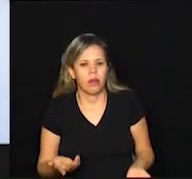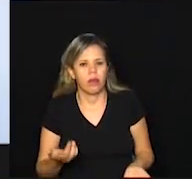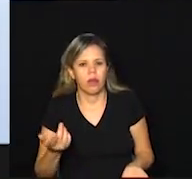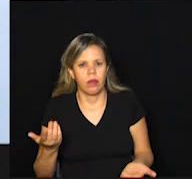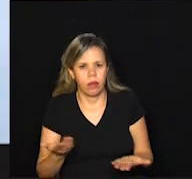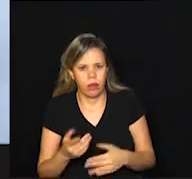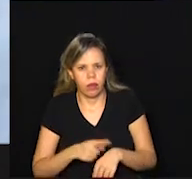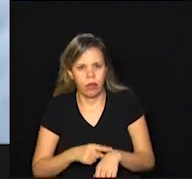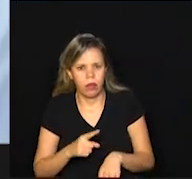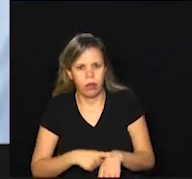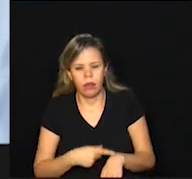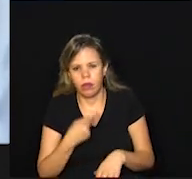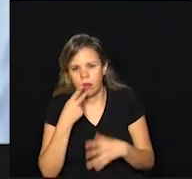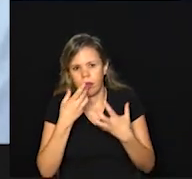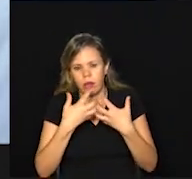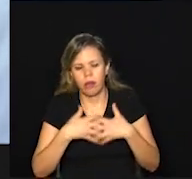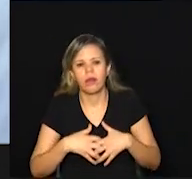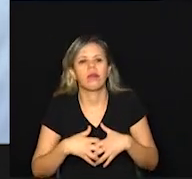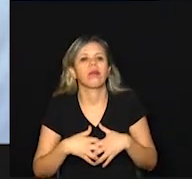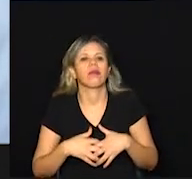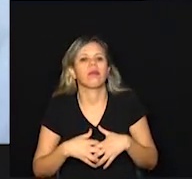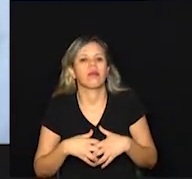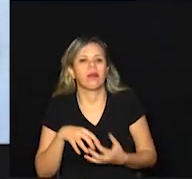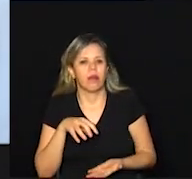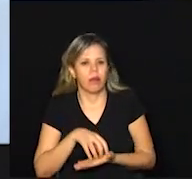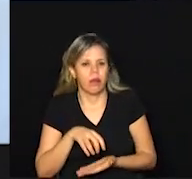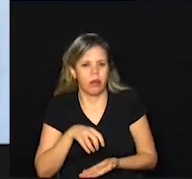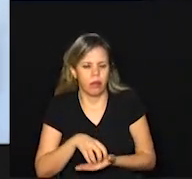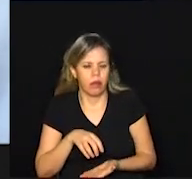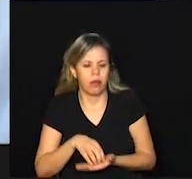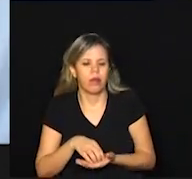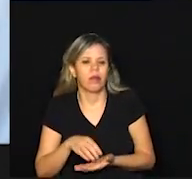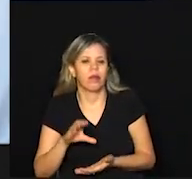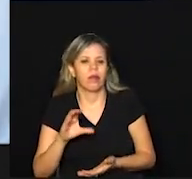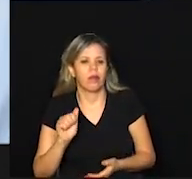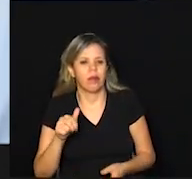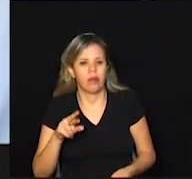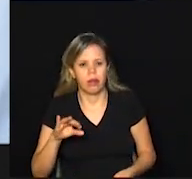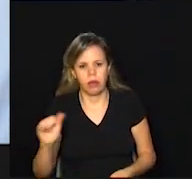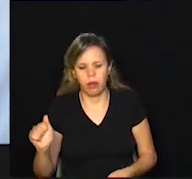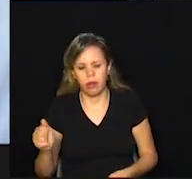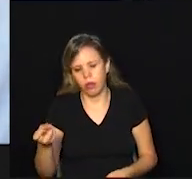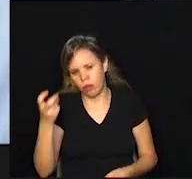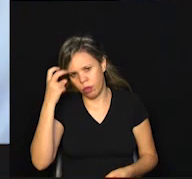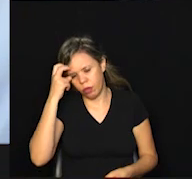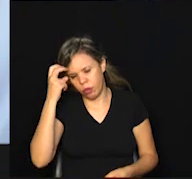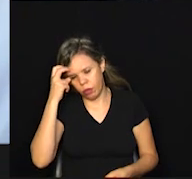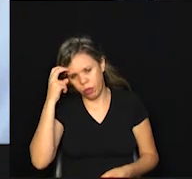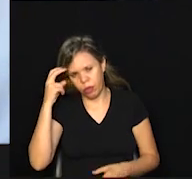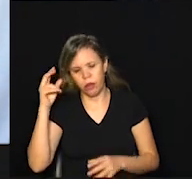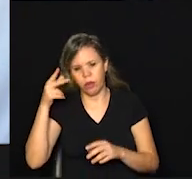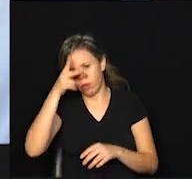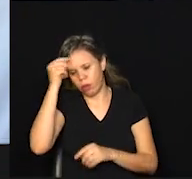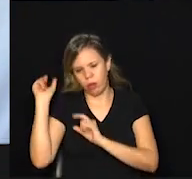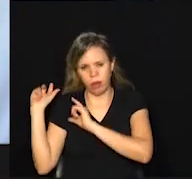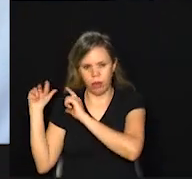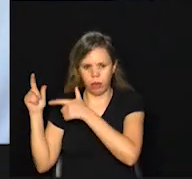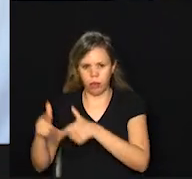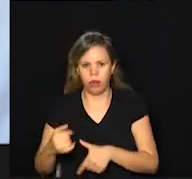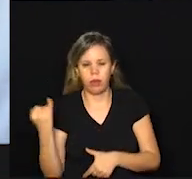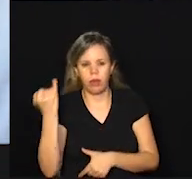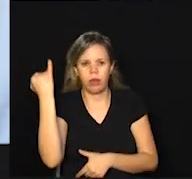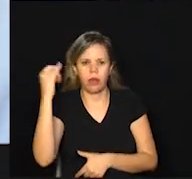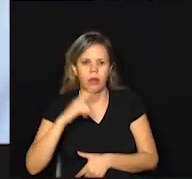nesse momento falo sobre a através da Câmara de cultura popular tradicional que é uma das questões mais importantes